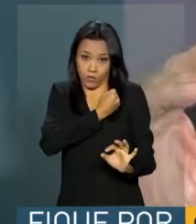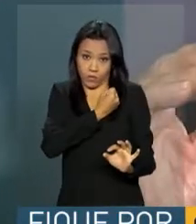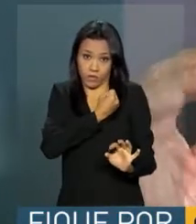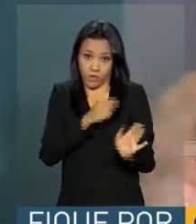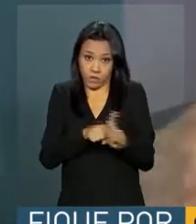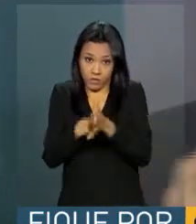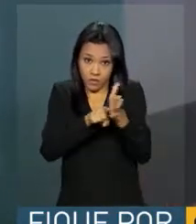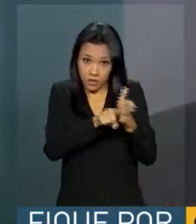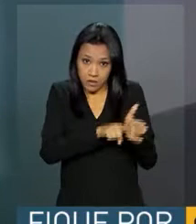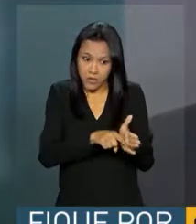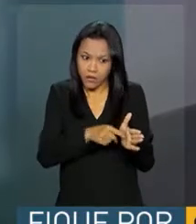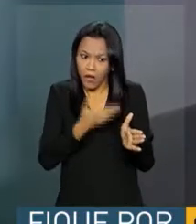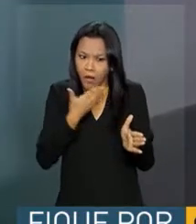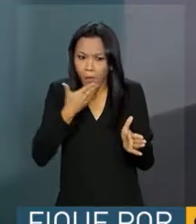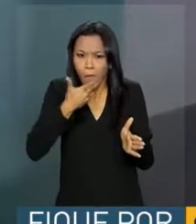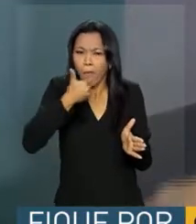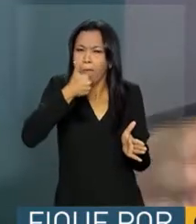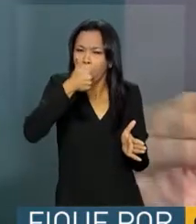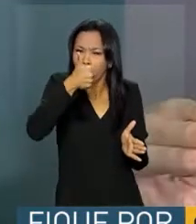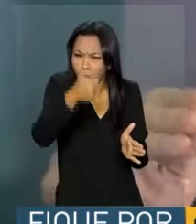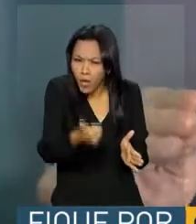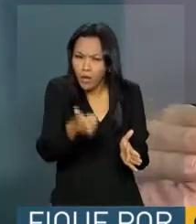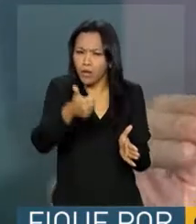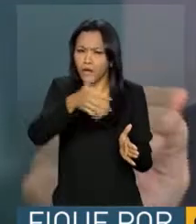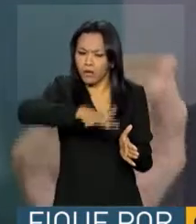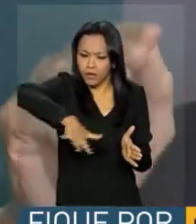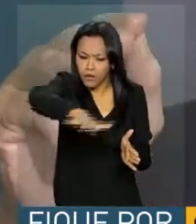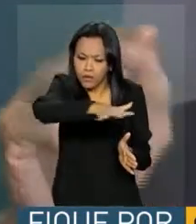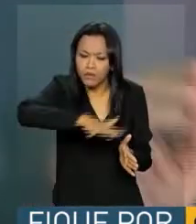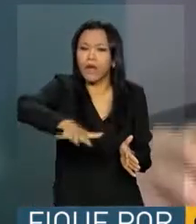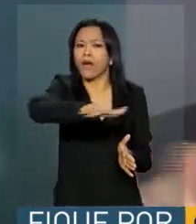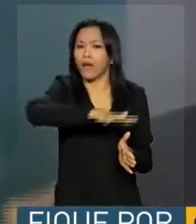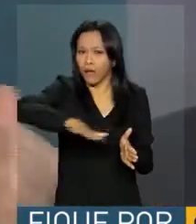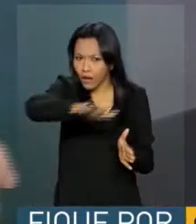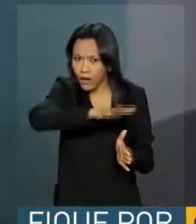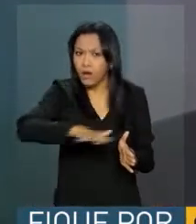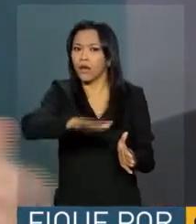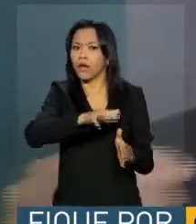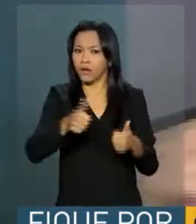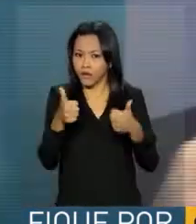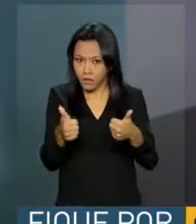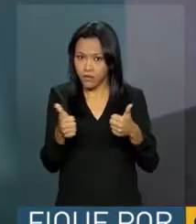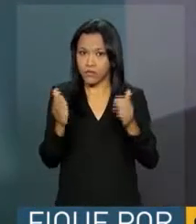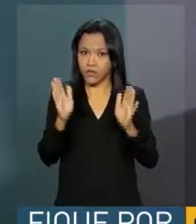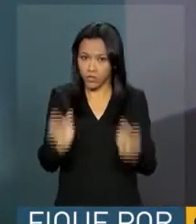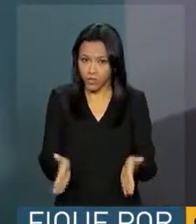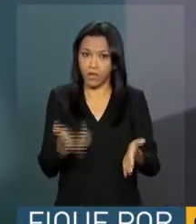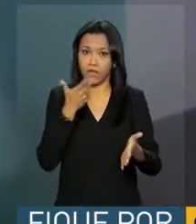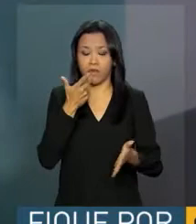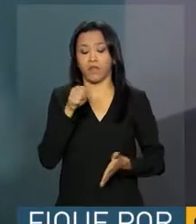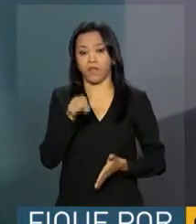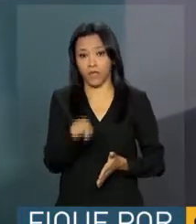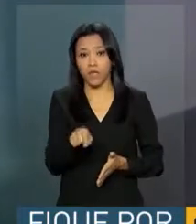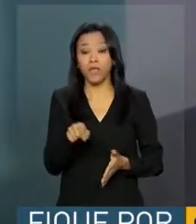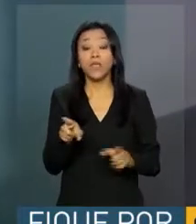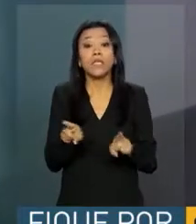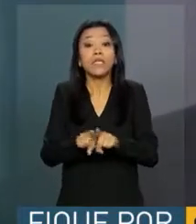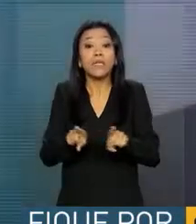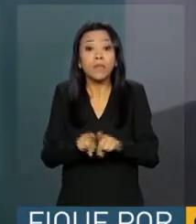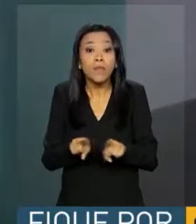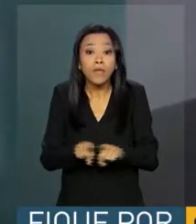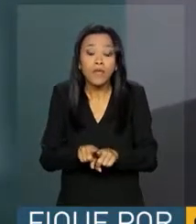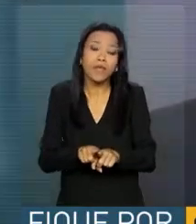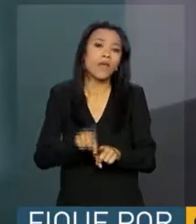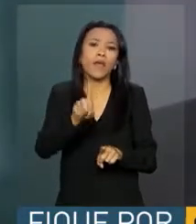a atividade já está crescendo, produção já está crescendo, vendas aqui confirmaram, e também é